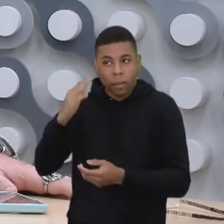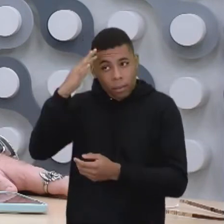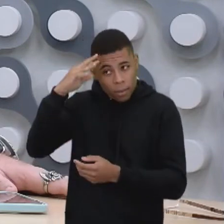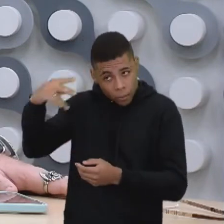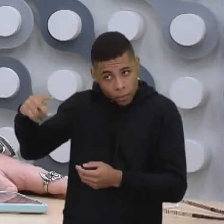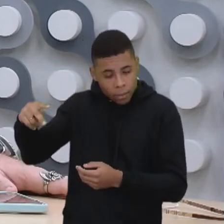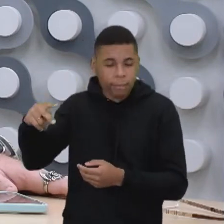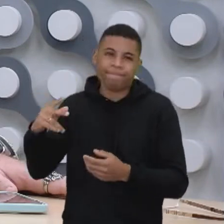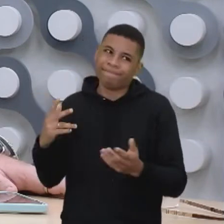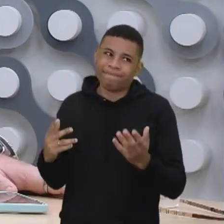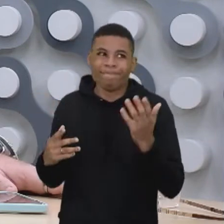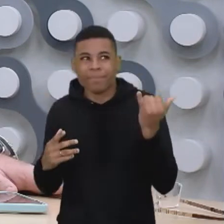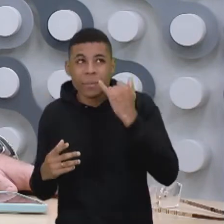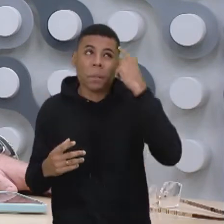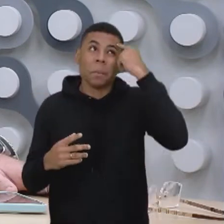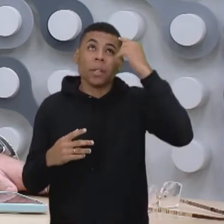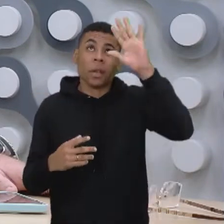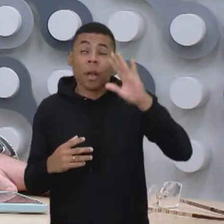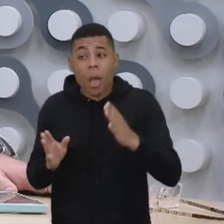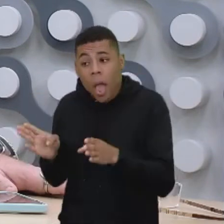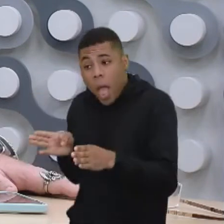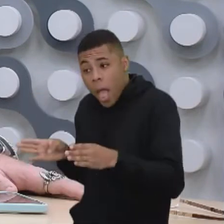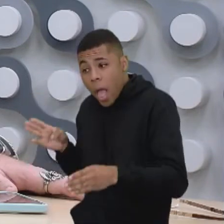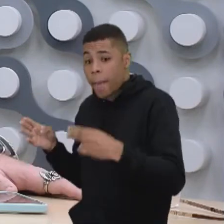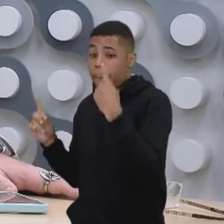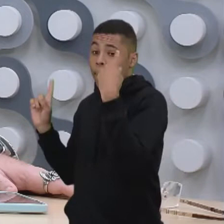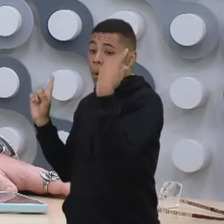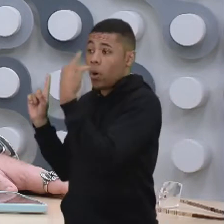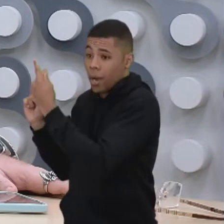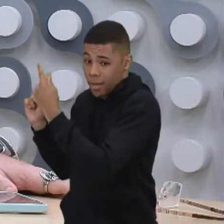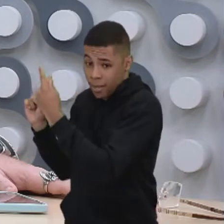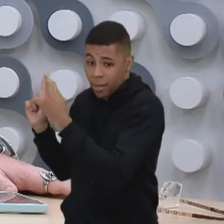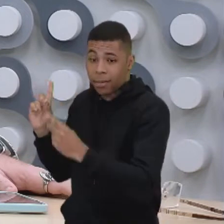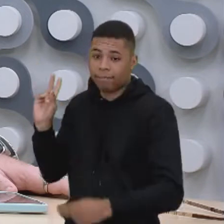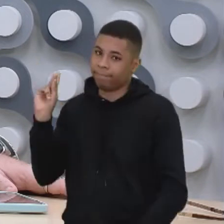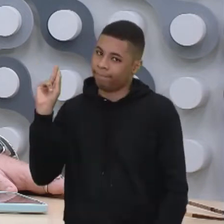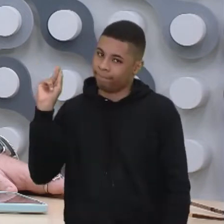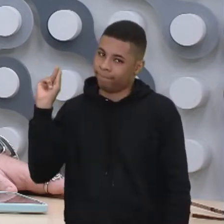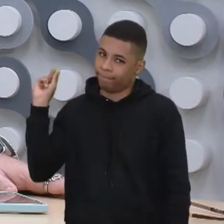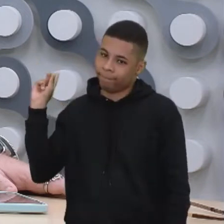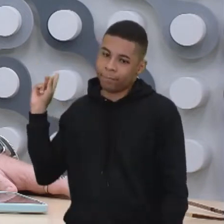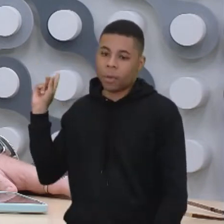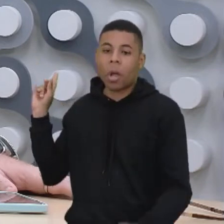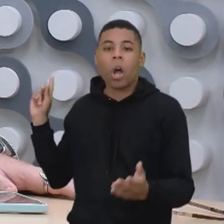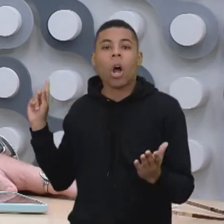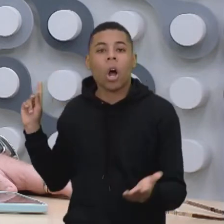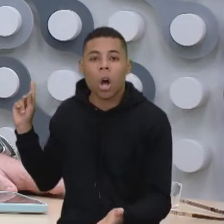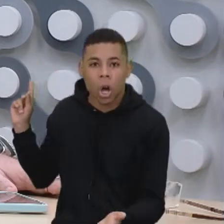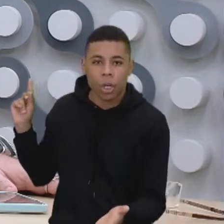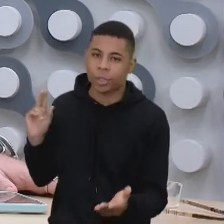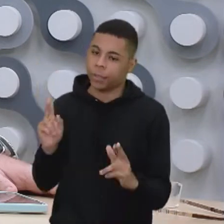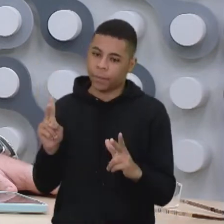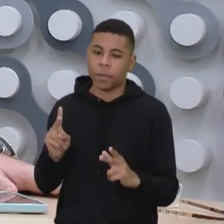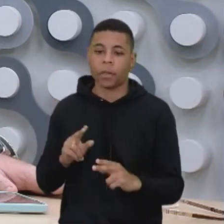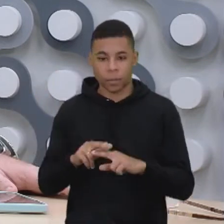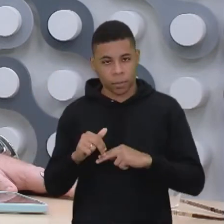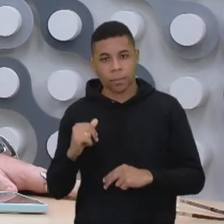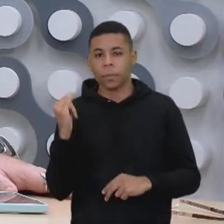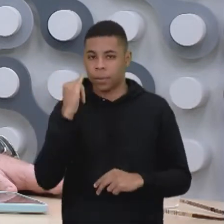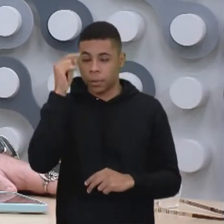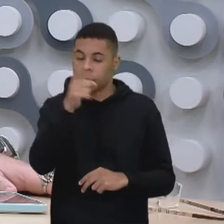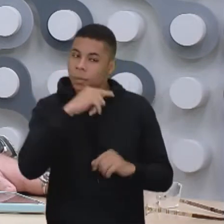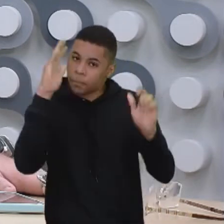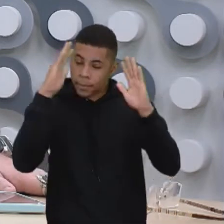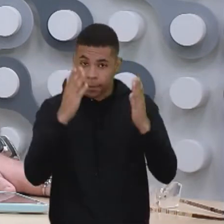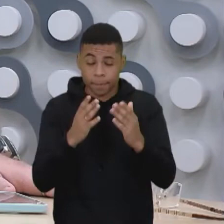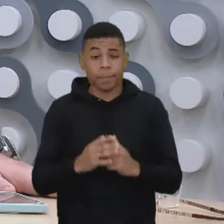tem que ter relação com a época na qual se está vivendo. Então é importante sempre retratar isso. E aí nós